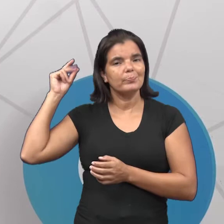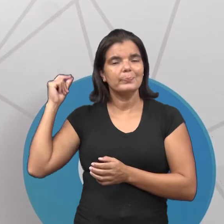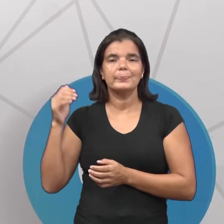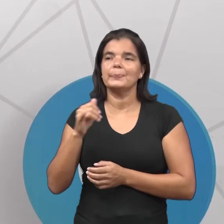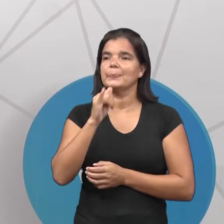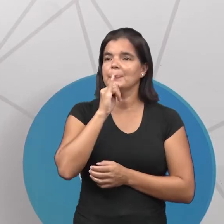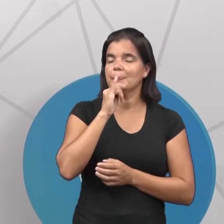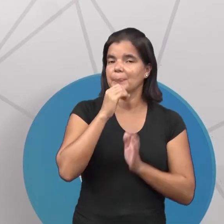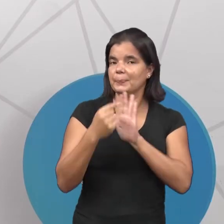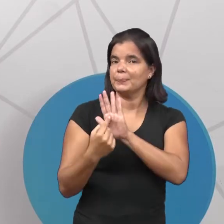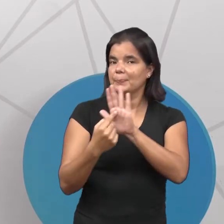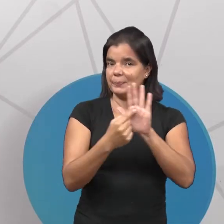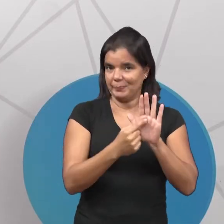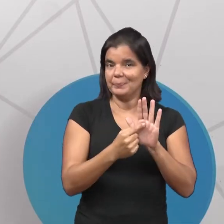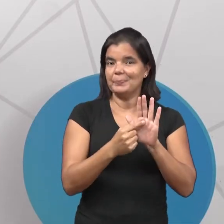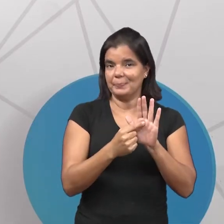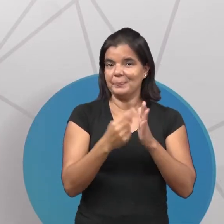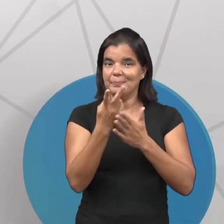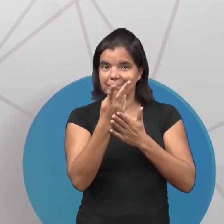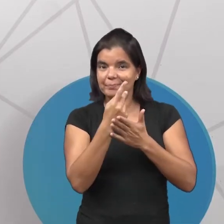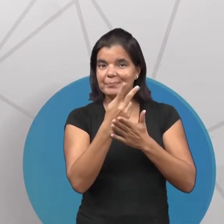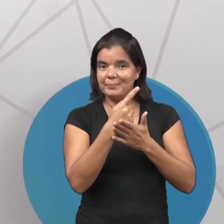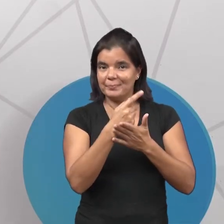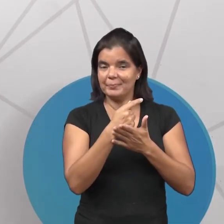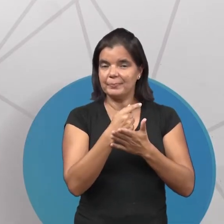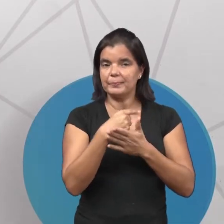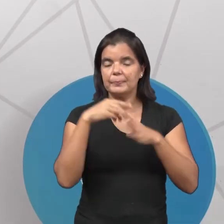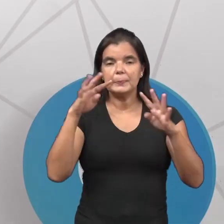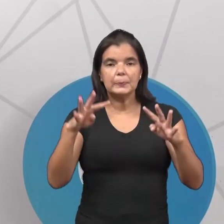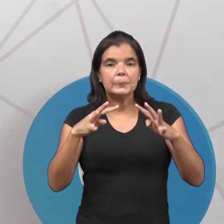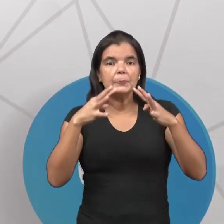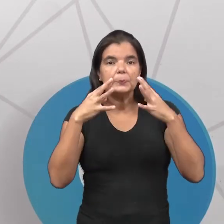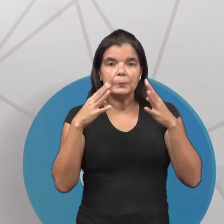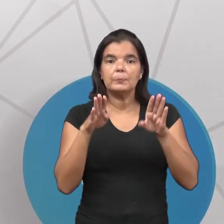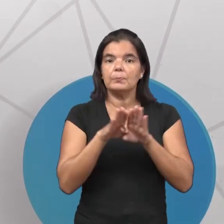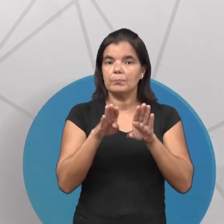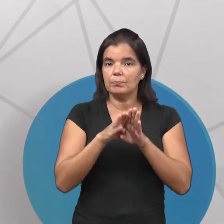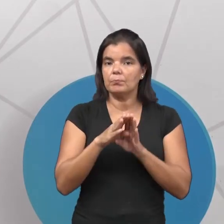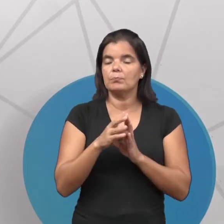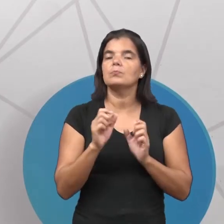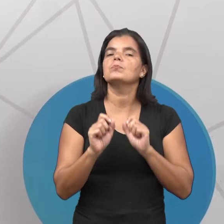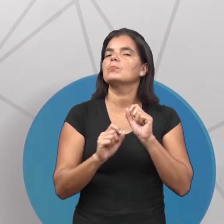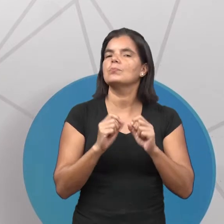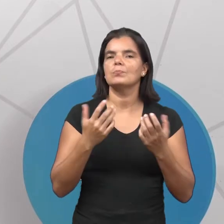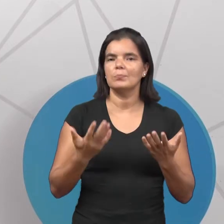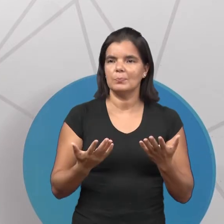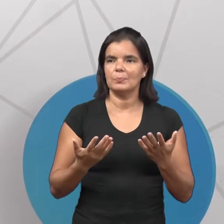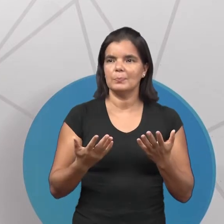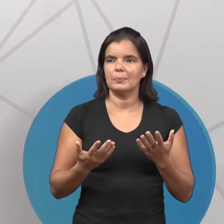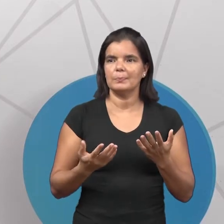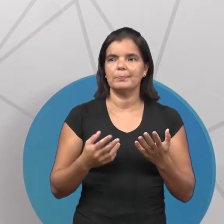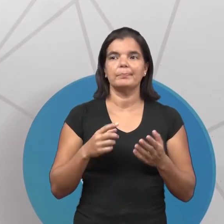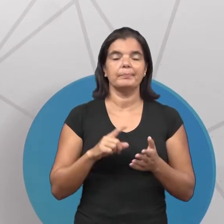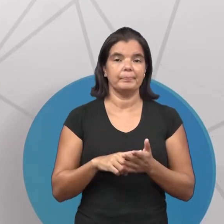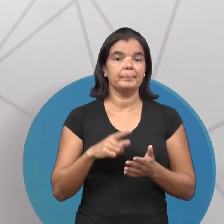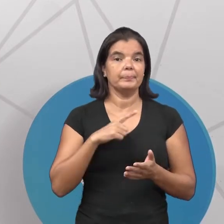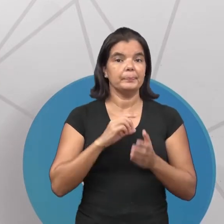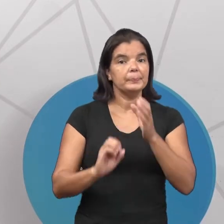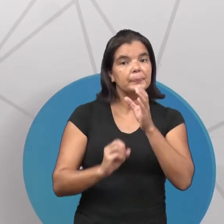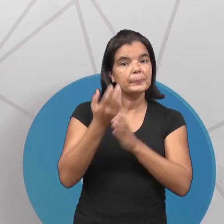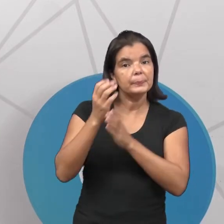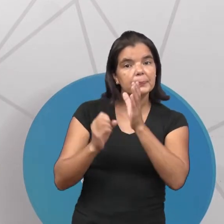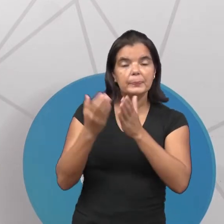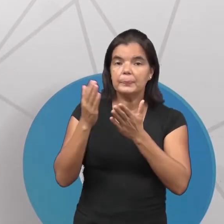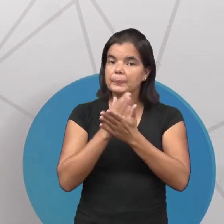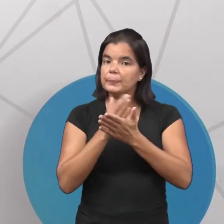como manifestação artística. Quero chamar sua atenção também para esse fato. Na época em que foram